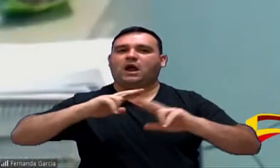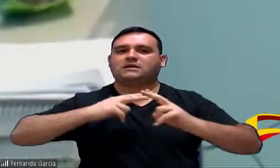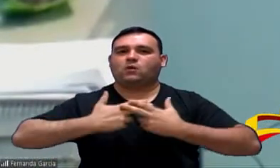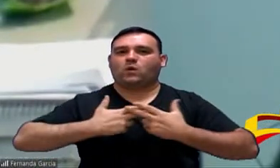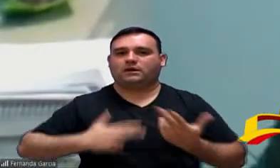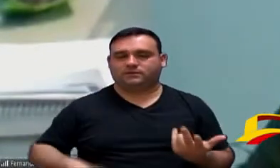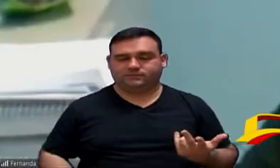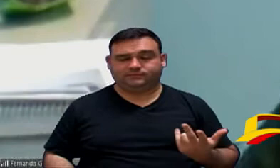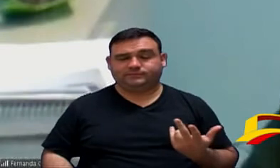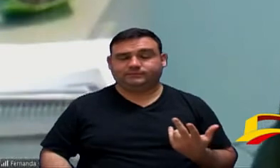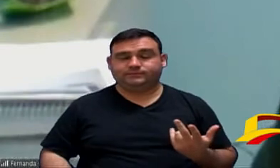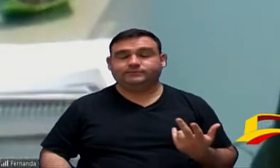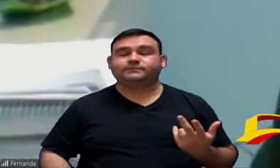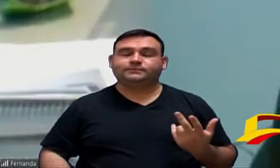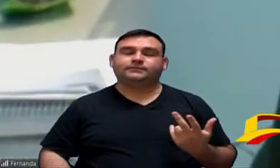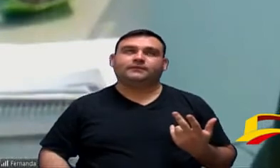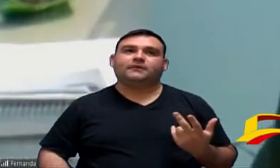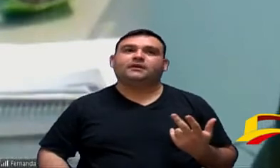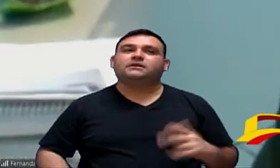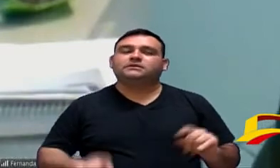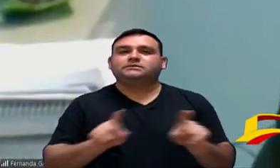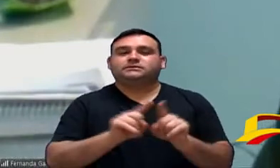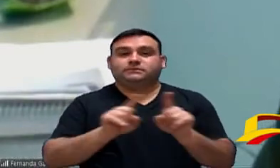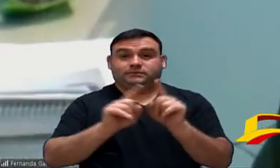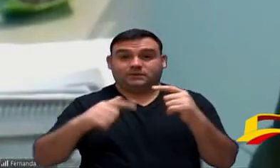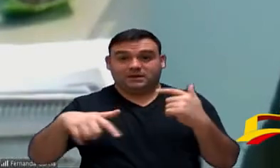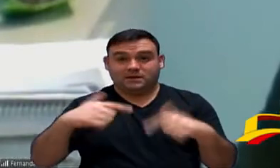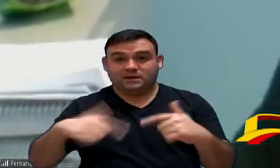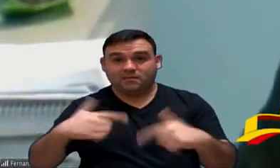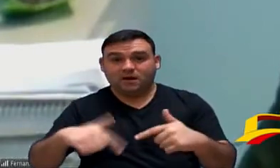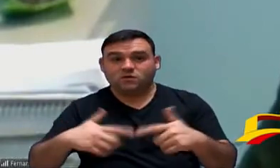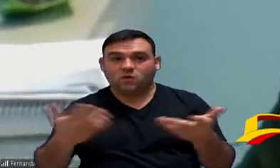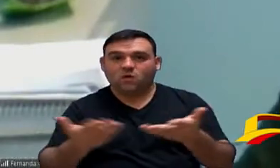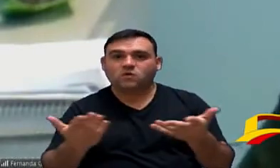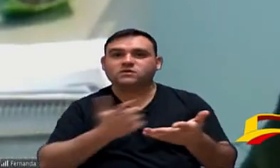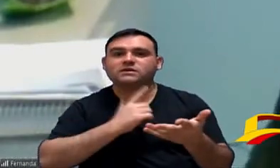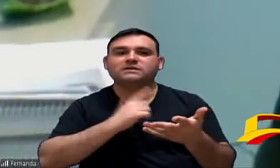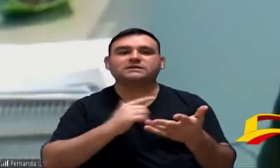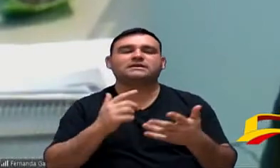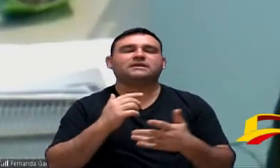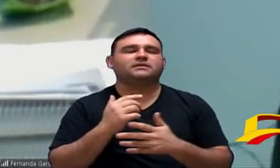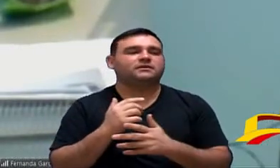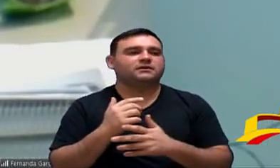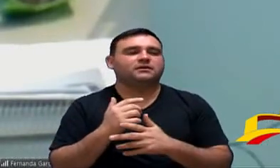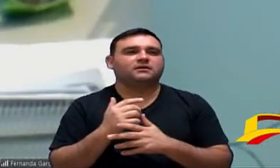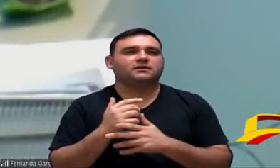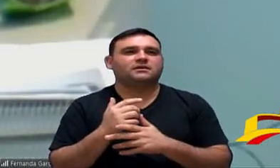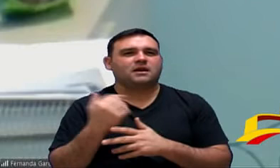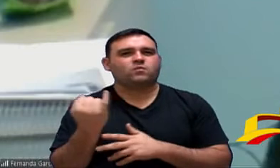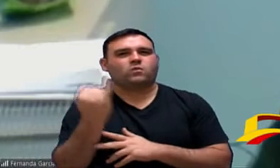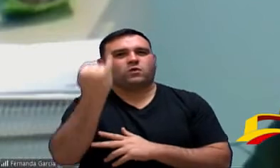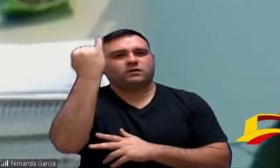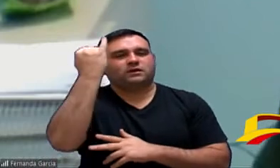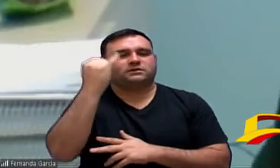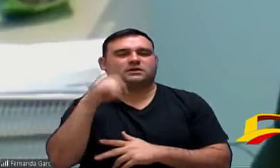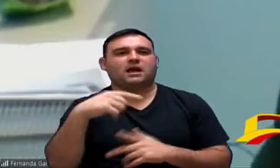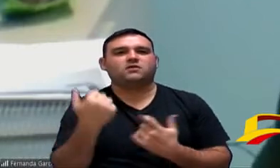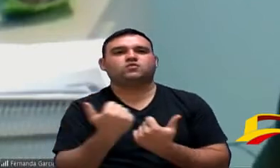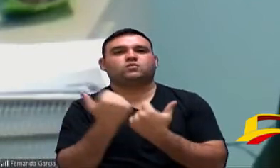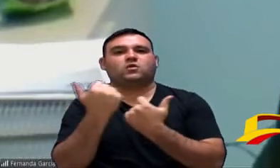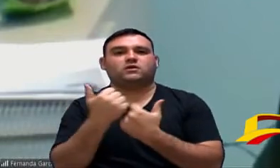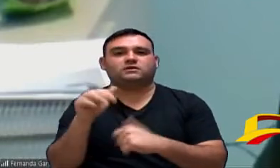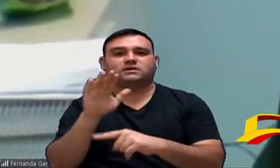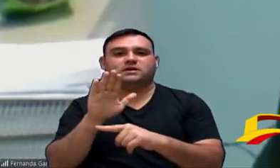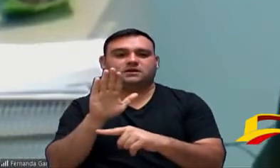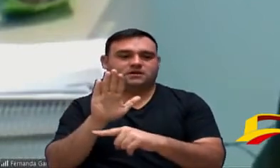sequela. Então, esse trabalho que está sendo desenvolvido dos sequelados, ele é importante, né? Suporte